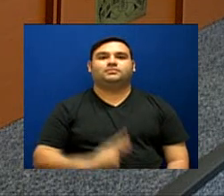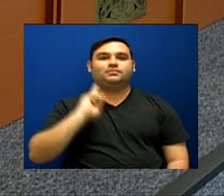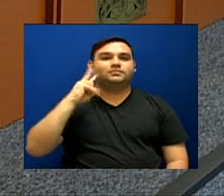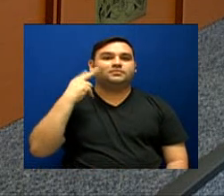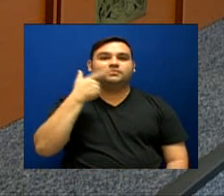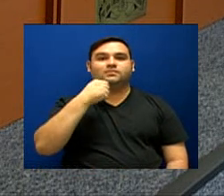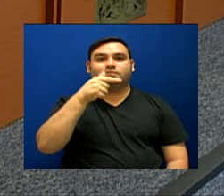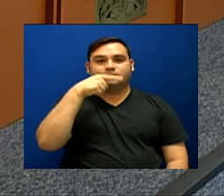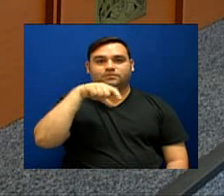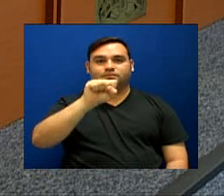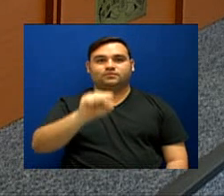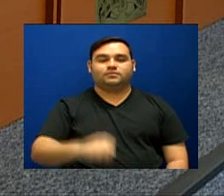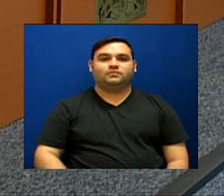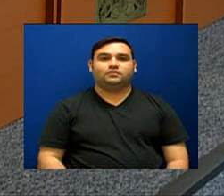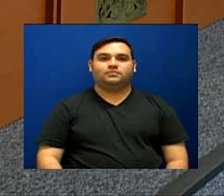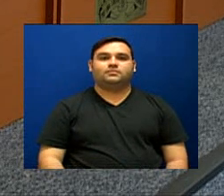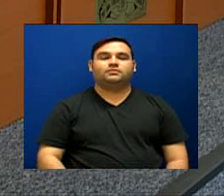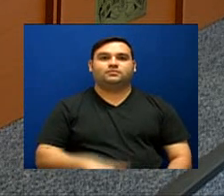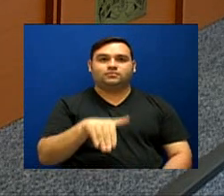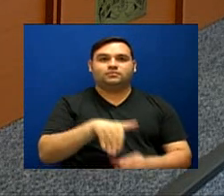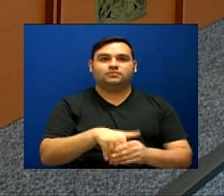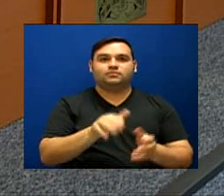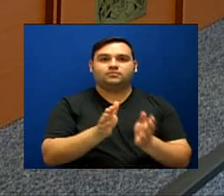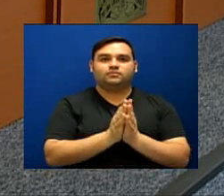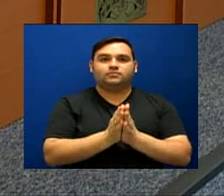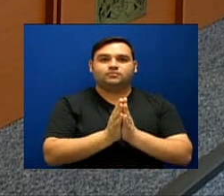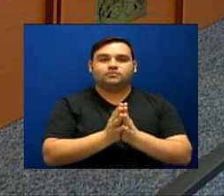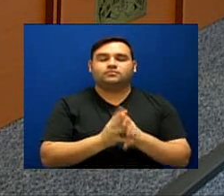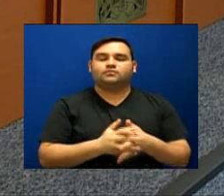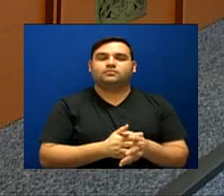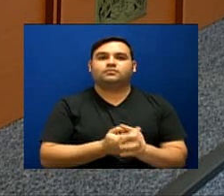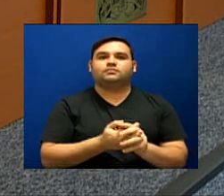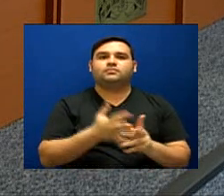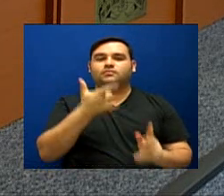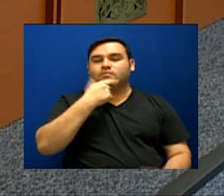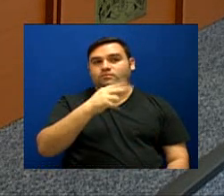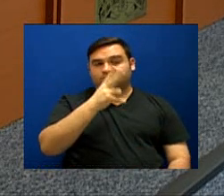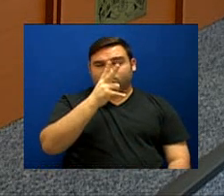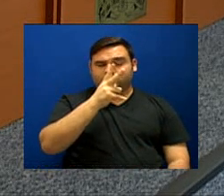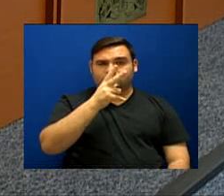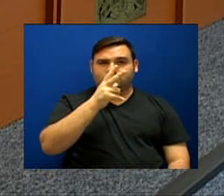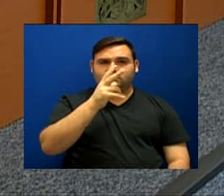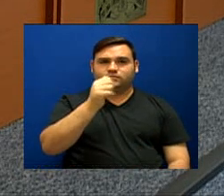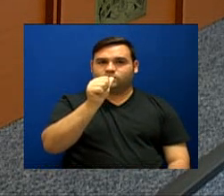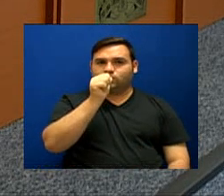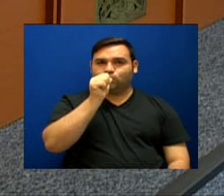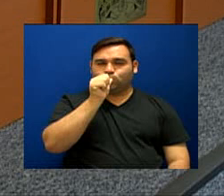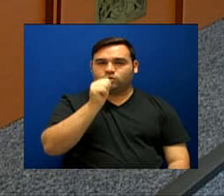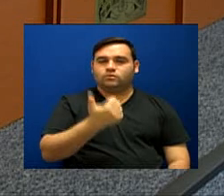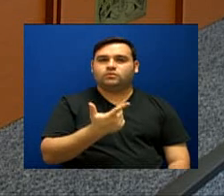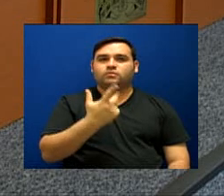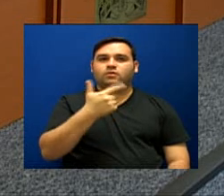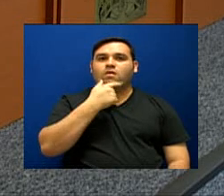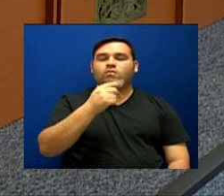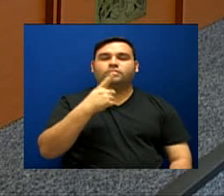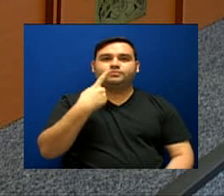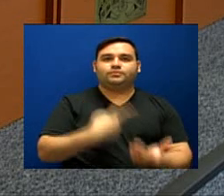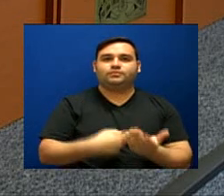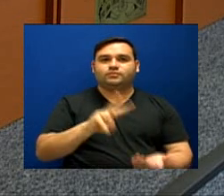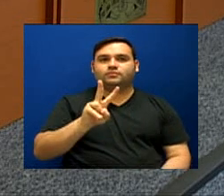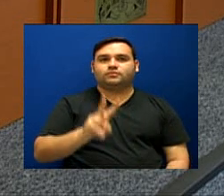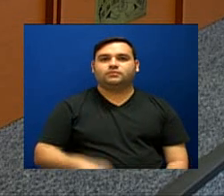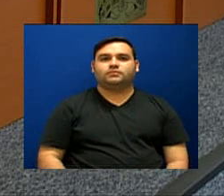vereador Luiz Santos, voto. Voto. Vereador Silvano Júnior. Voto sim. Vitão do